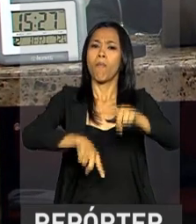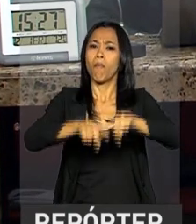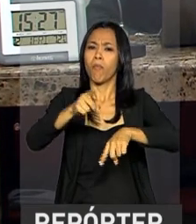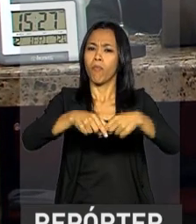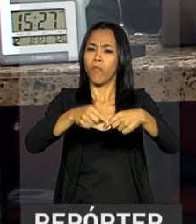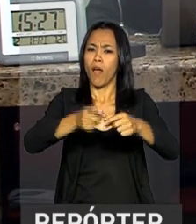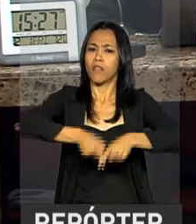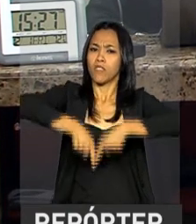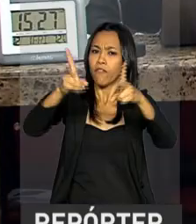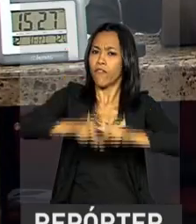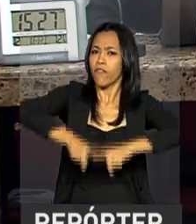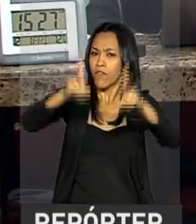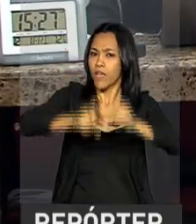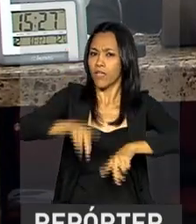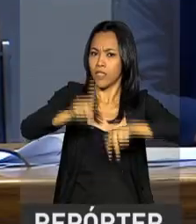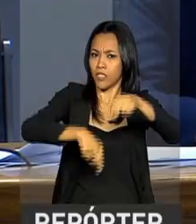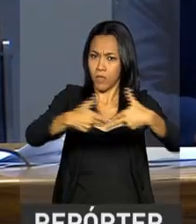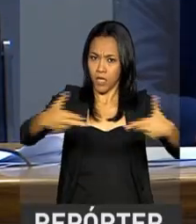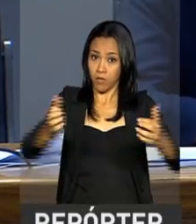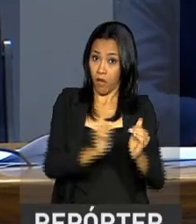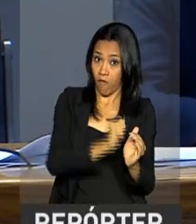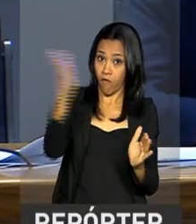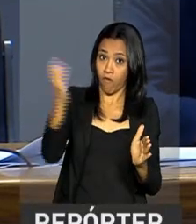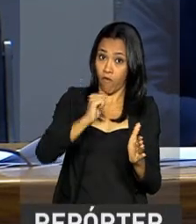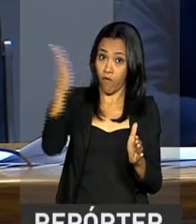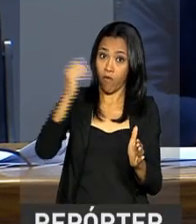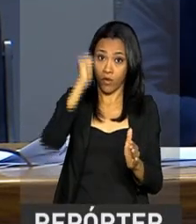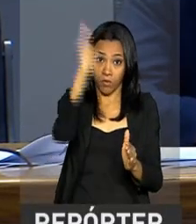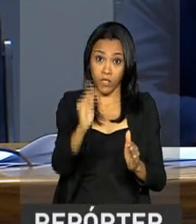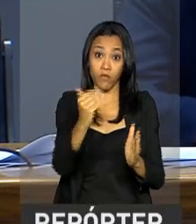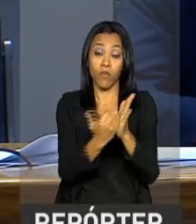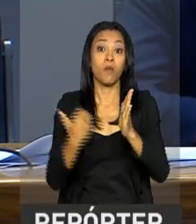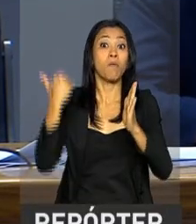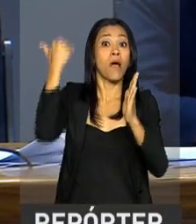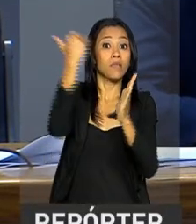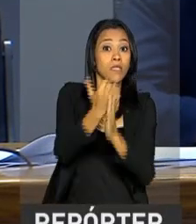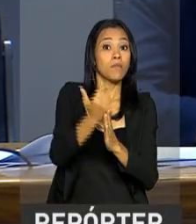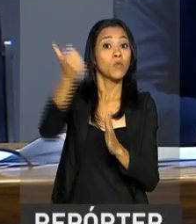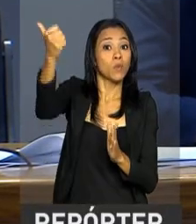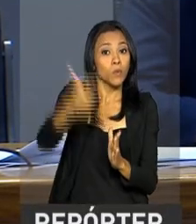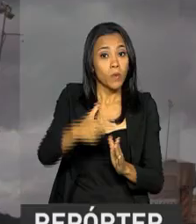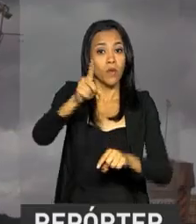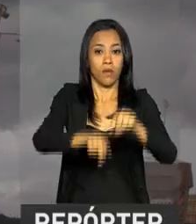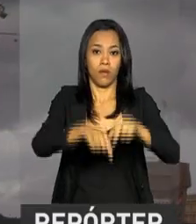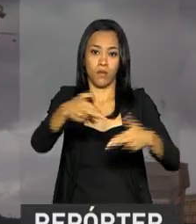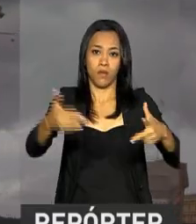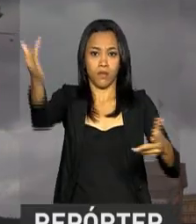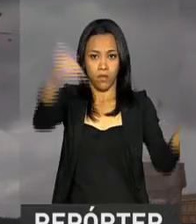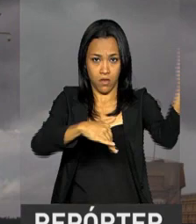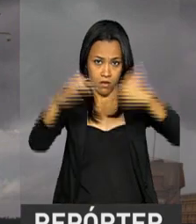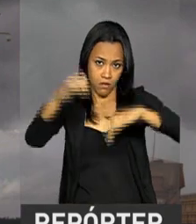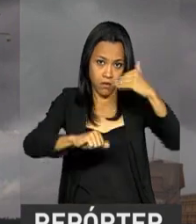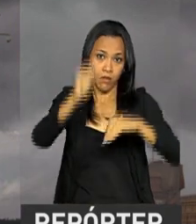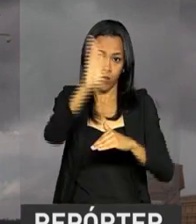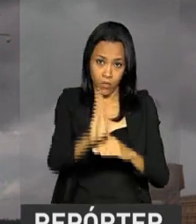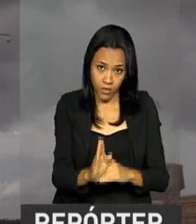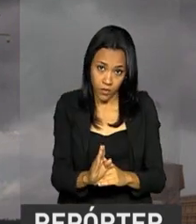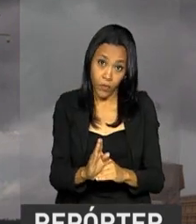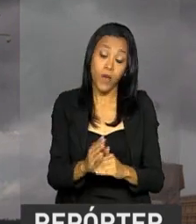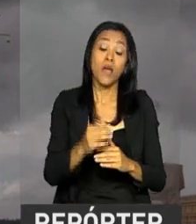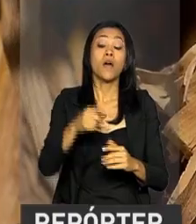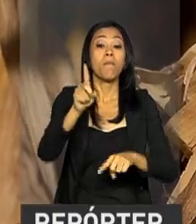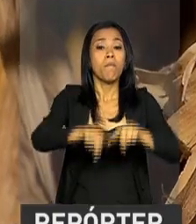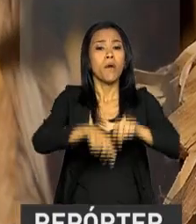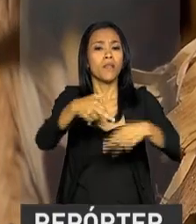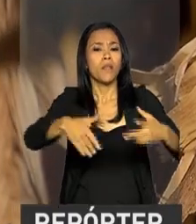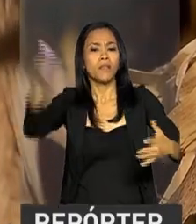foram maiores que as importações, com um saldo de 3 bilhões e meio de dólares. As exportações